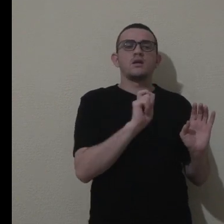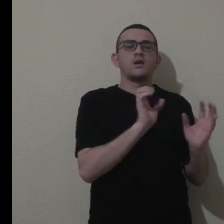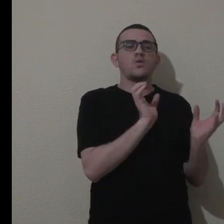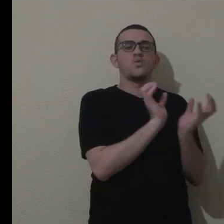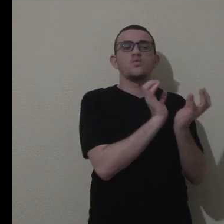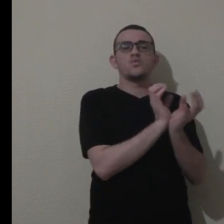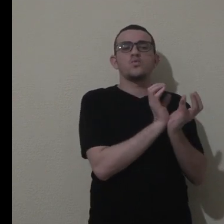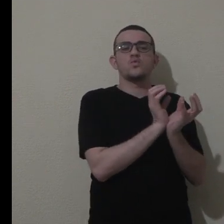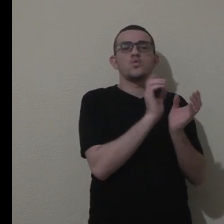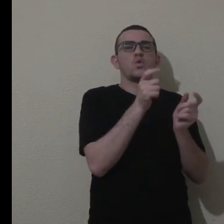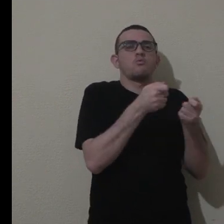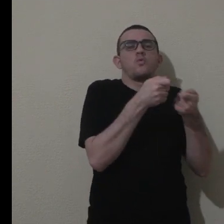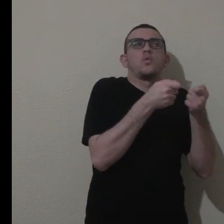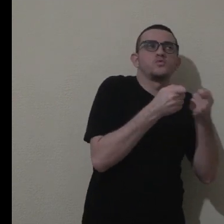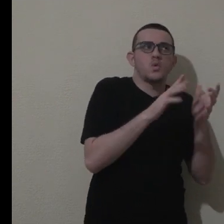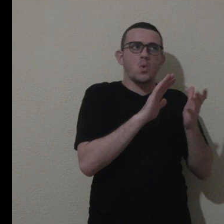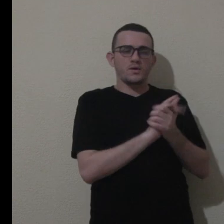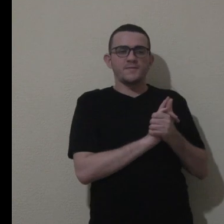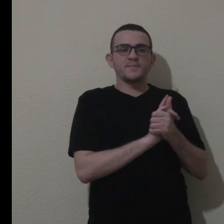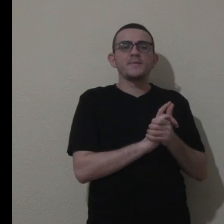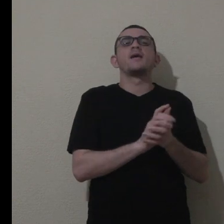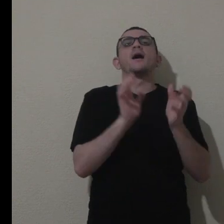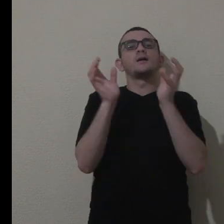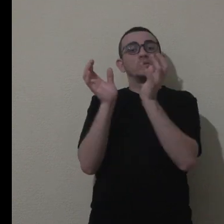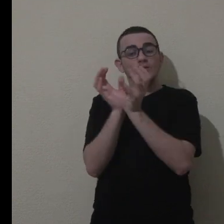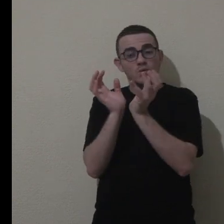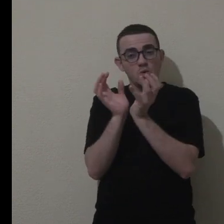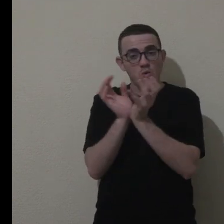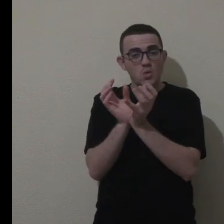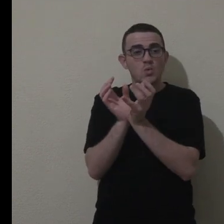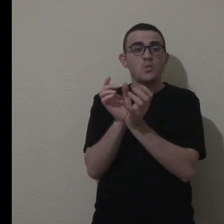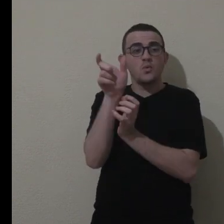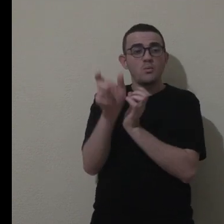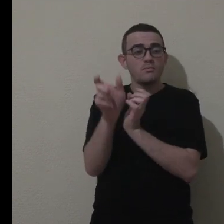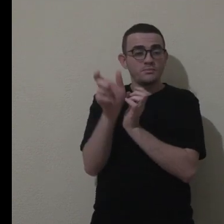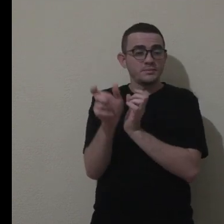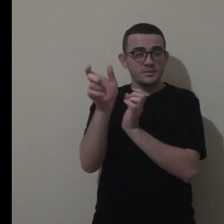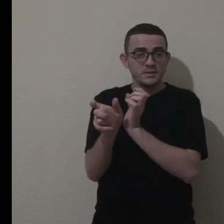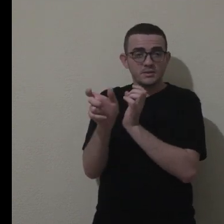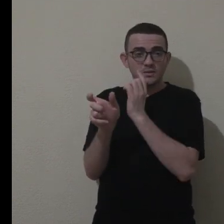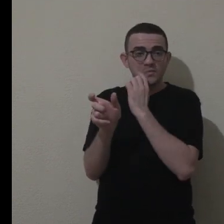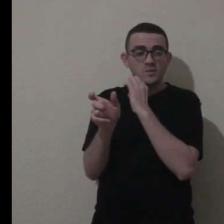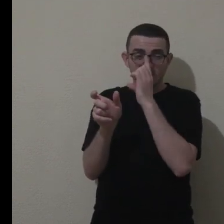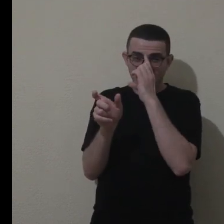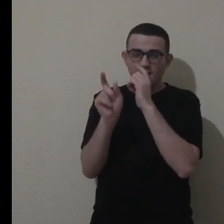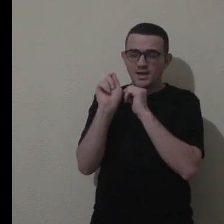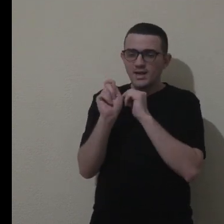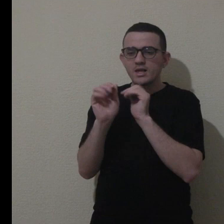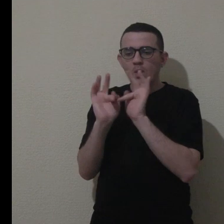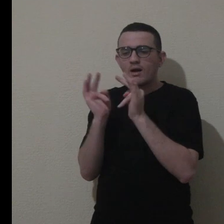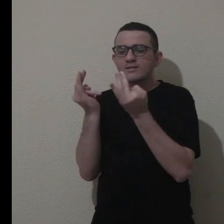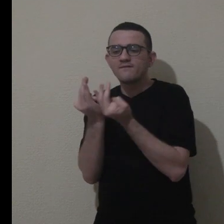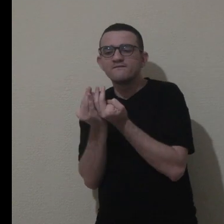grupo, digamos, controle e tal. Tem um grupo que estão no